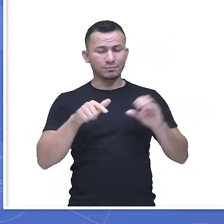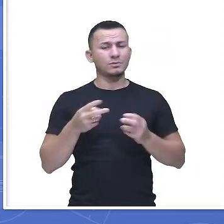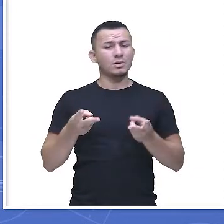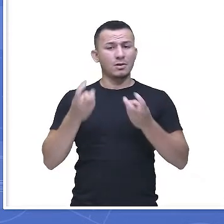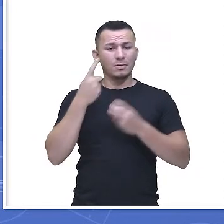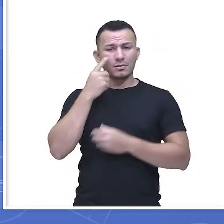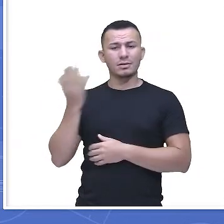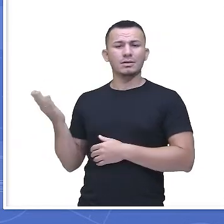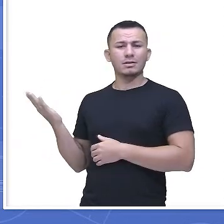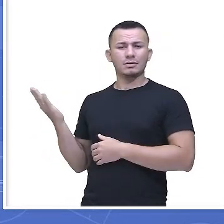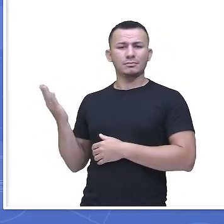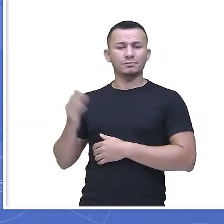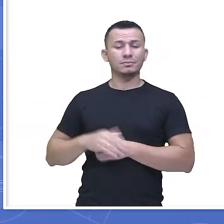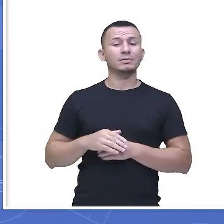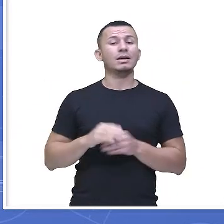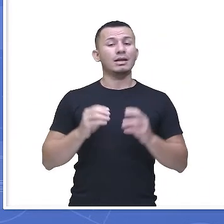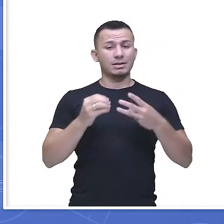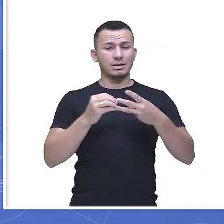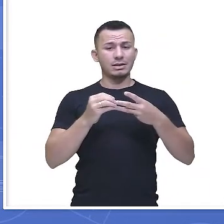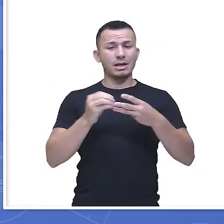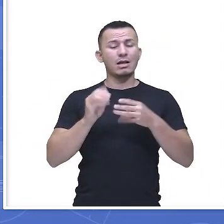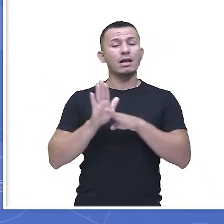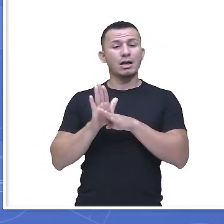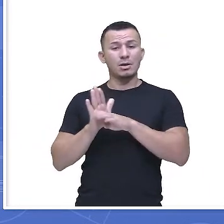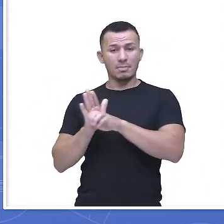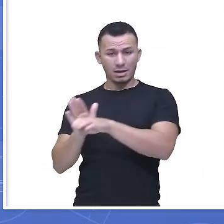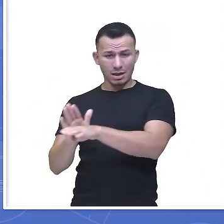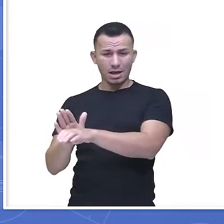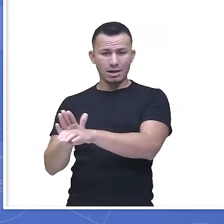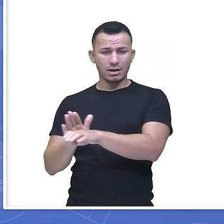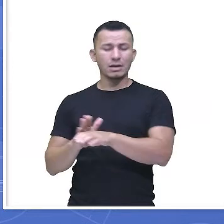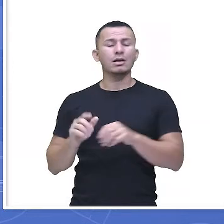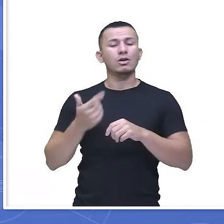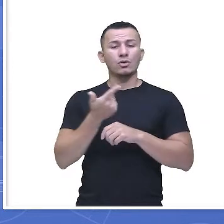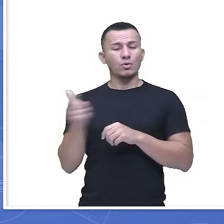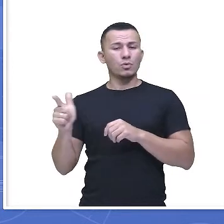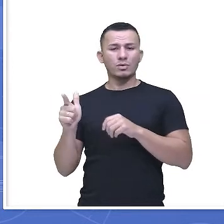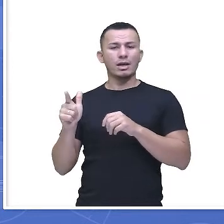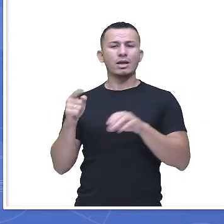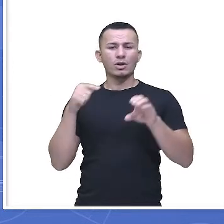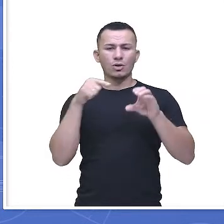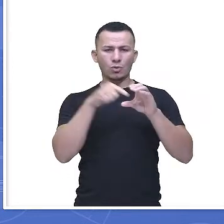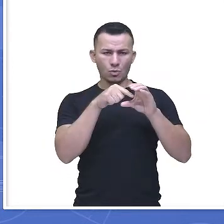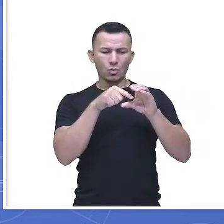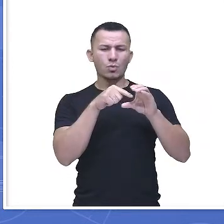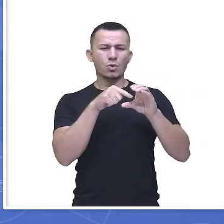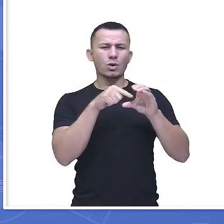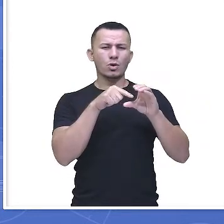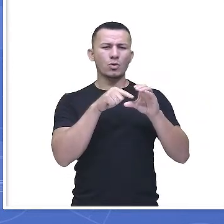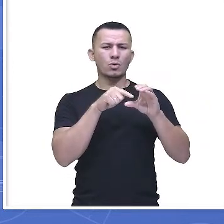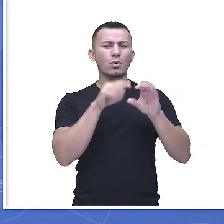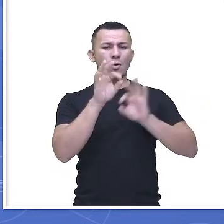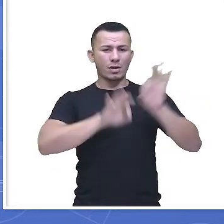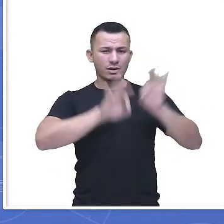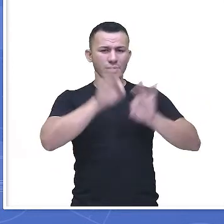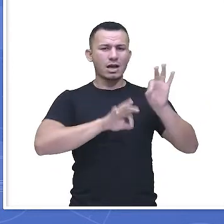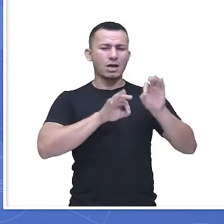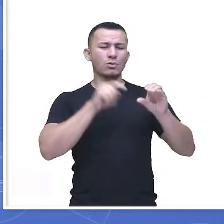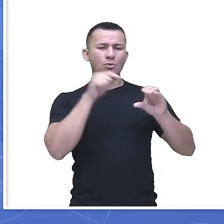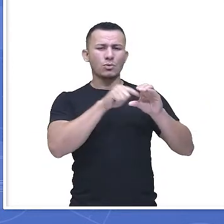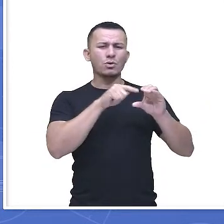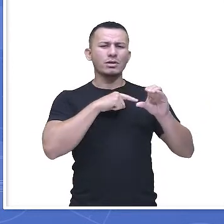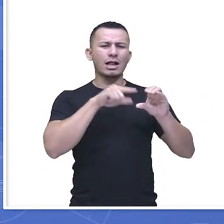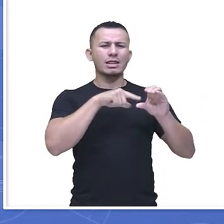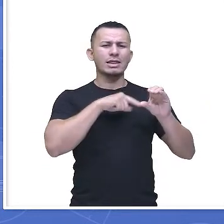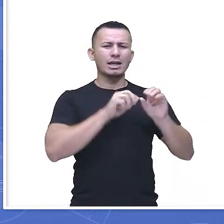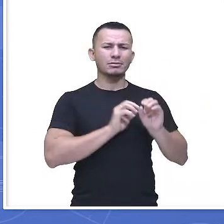aí e o núcleo, olha, não está individualizado, ele está aqui, ó, espalhado, ó, no citoplasma. Por quê? Porque ele não possui